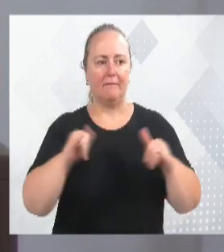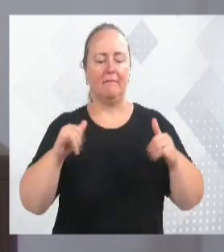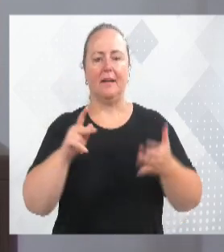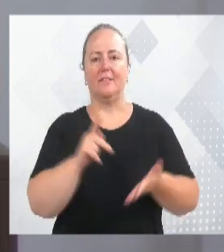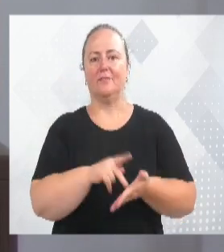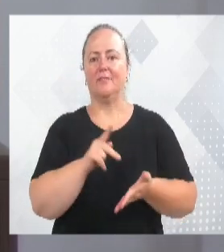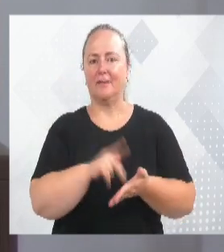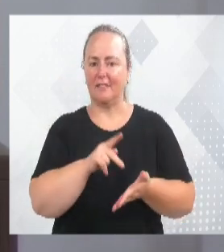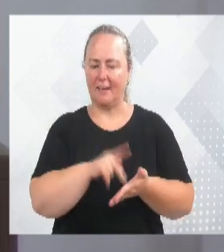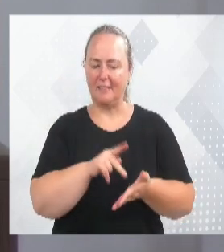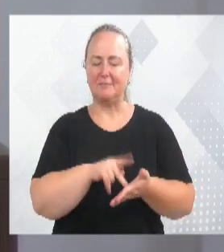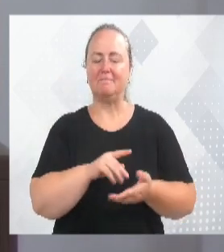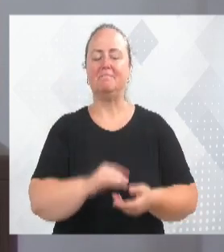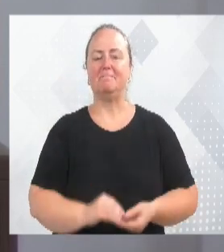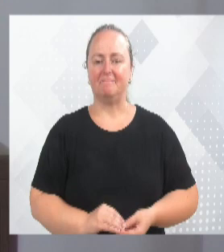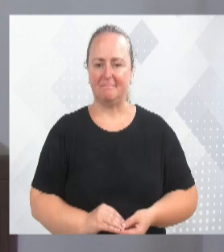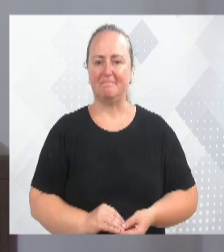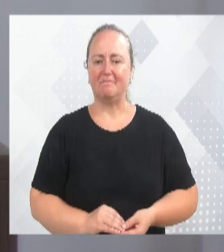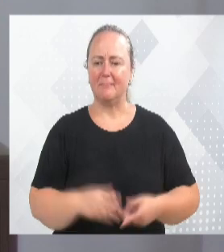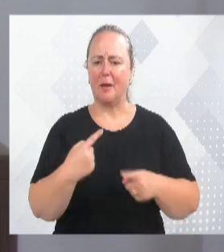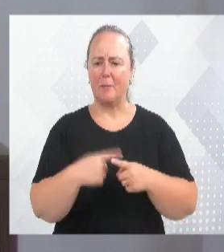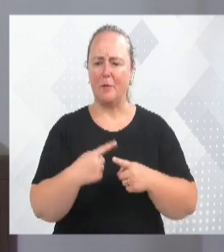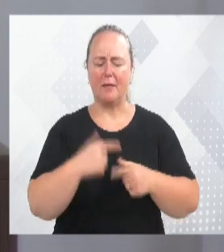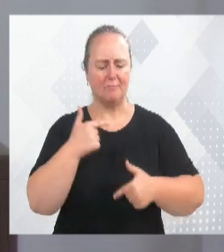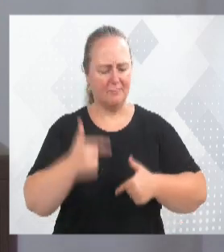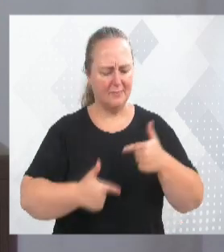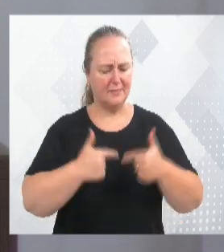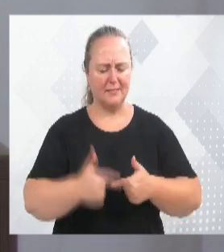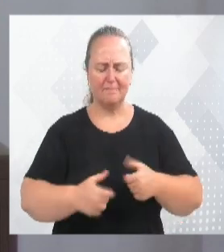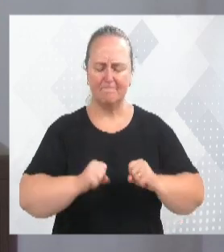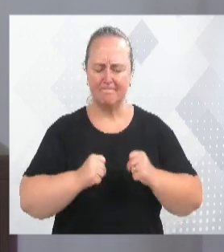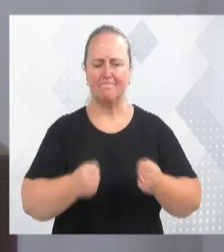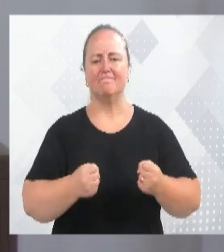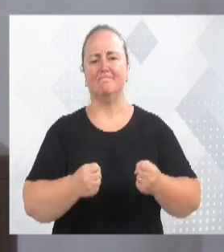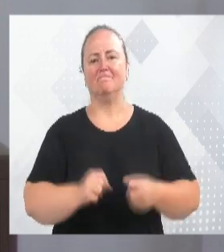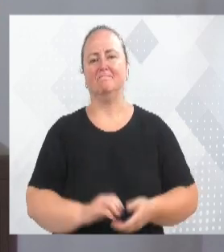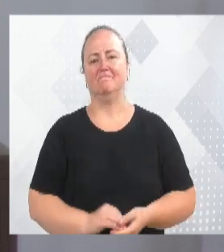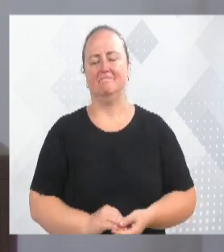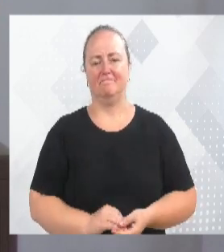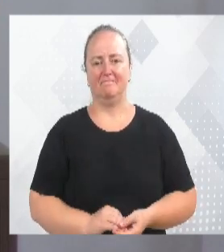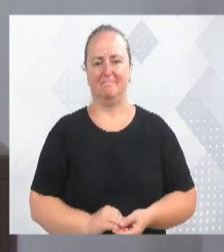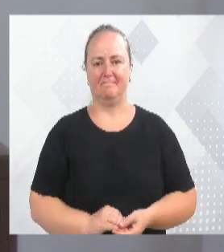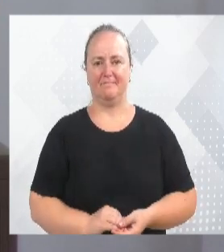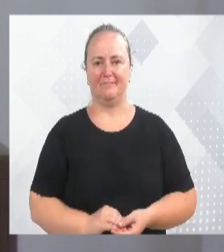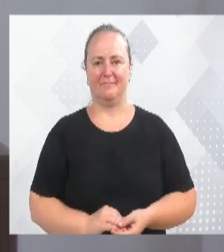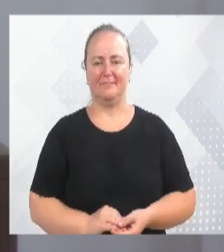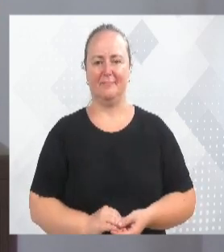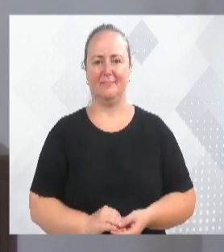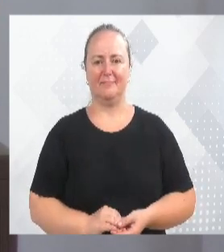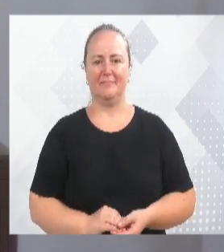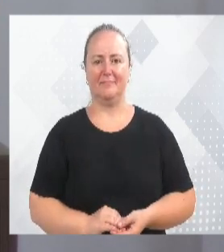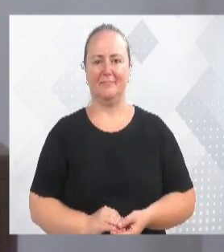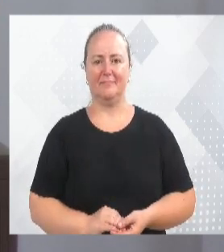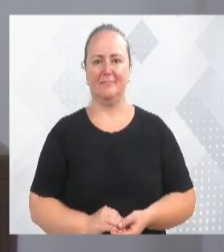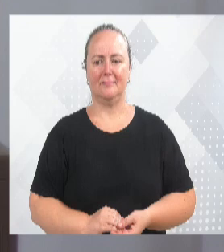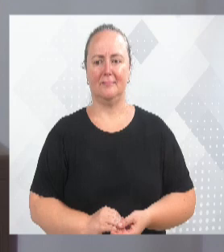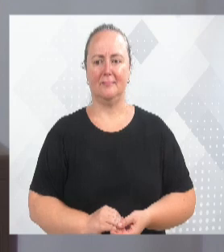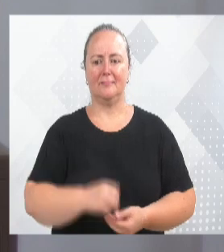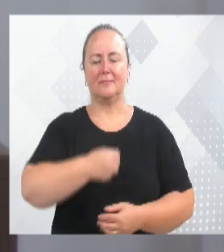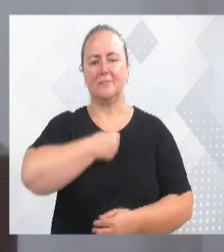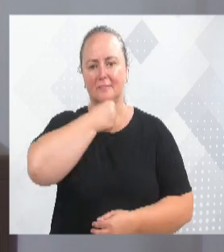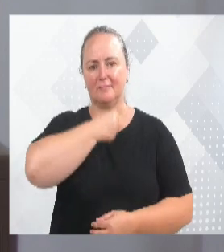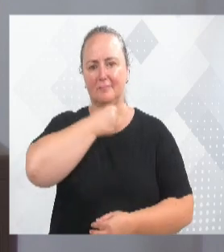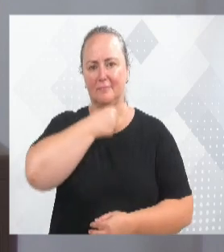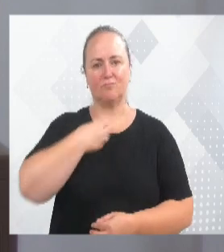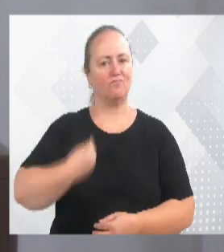né? Por todo o nosso trabalho. E meu avô, hoje, ele não está mais presente